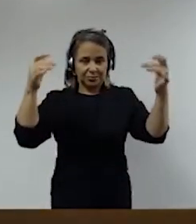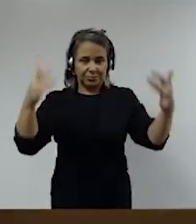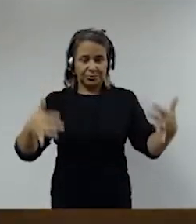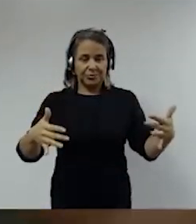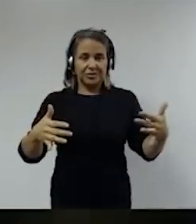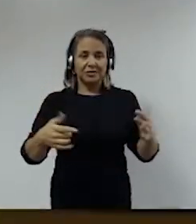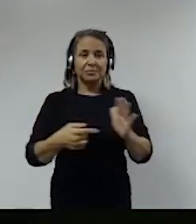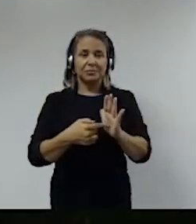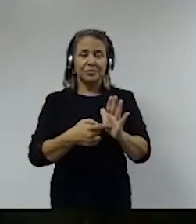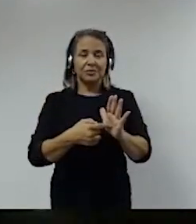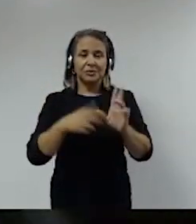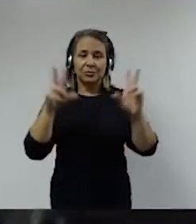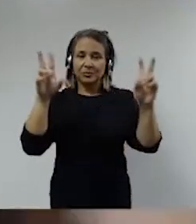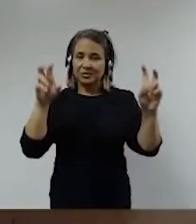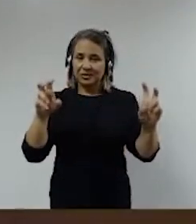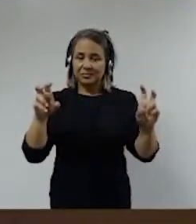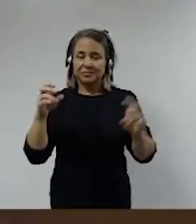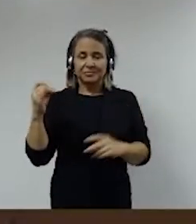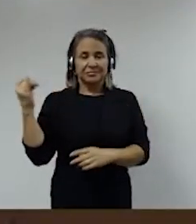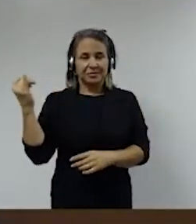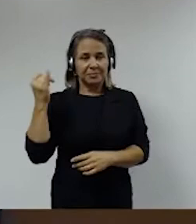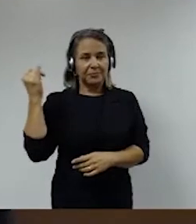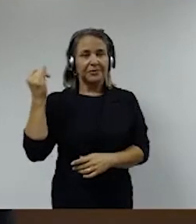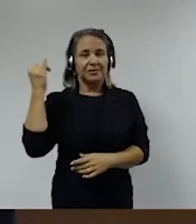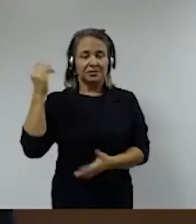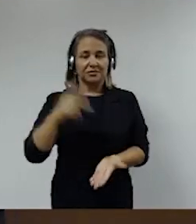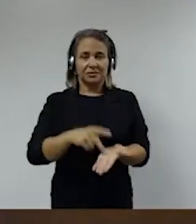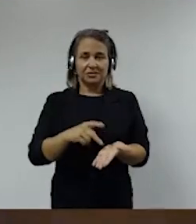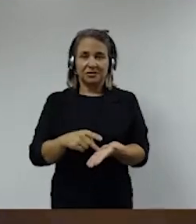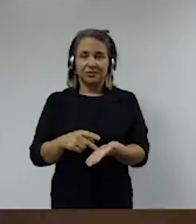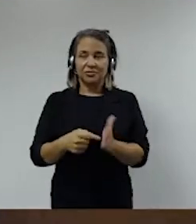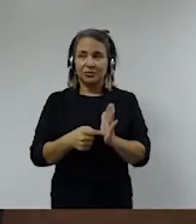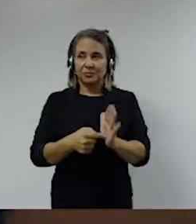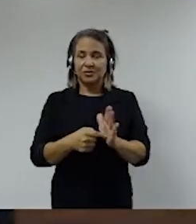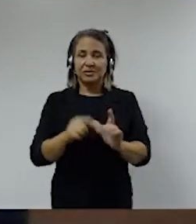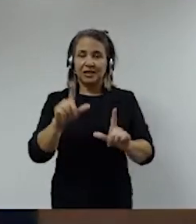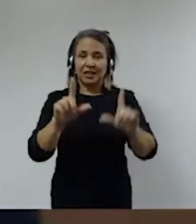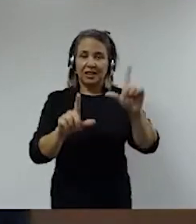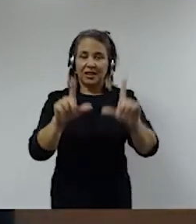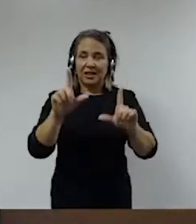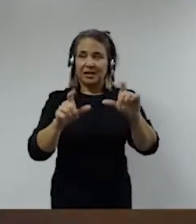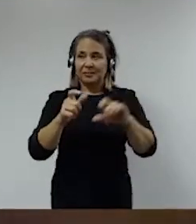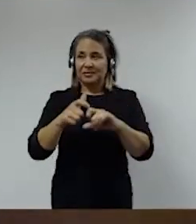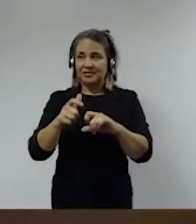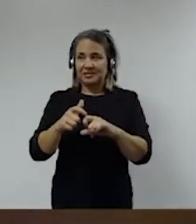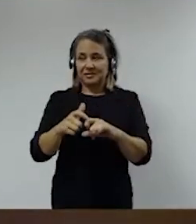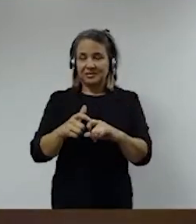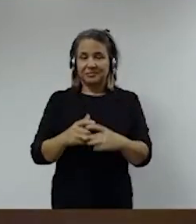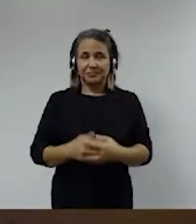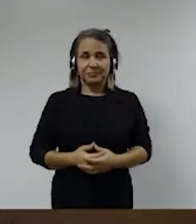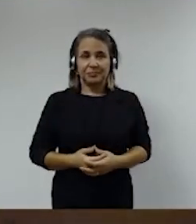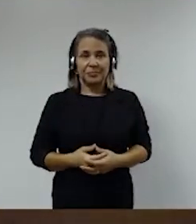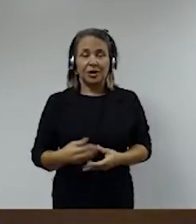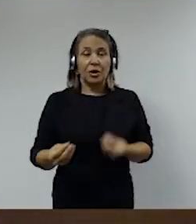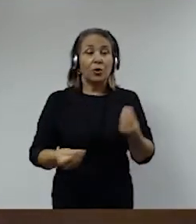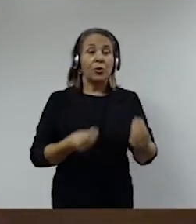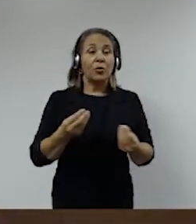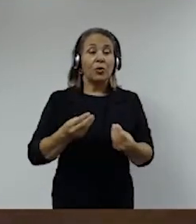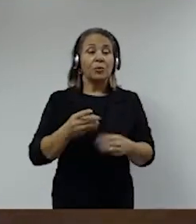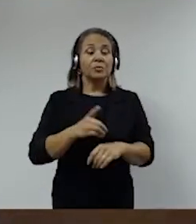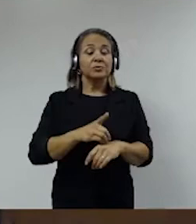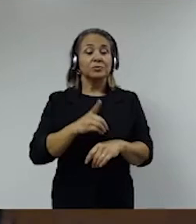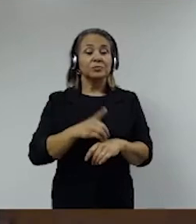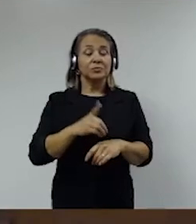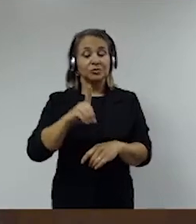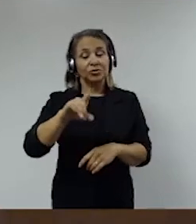um tema que me é muito caro relacionado à telemedicina. Como o doutor Diógenes já